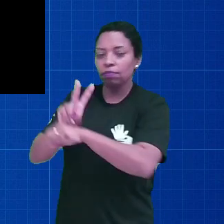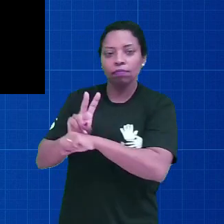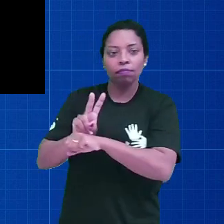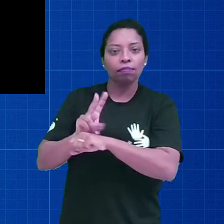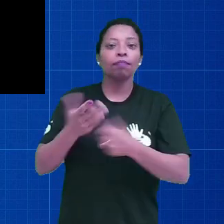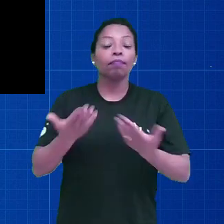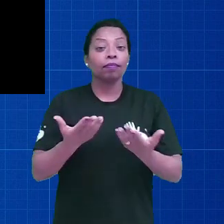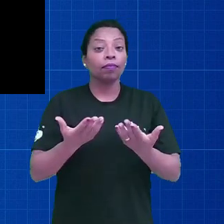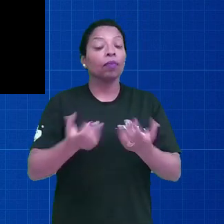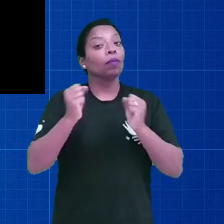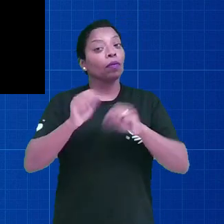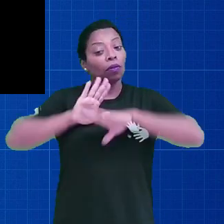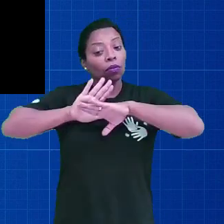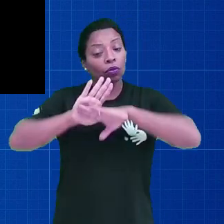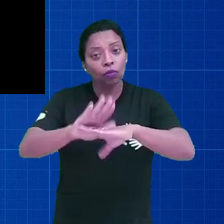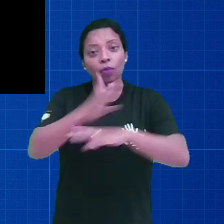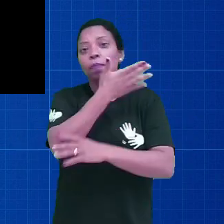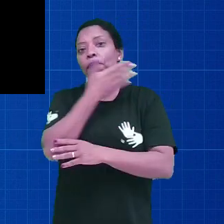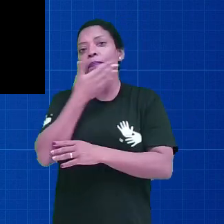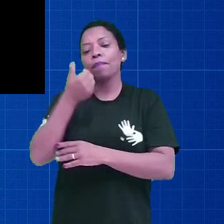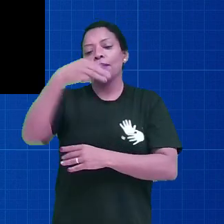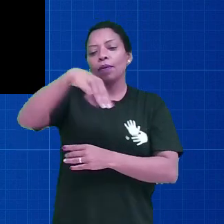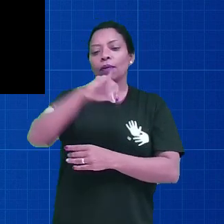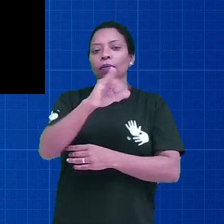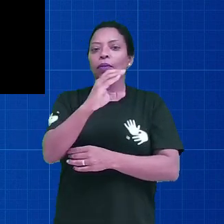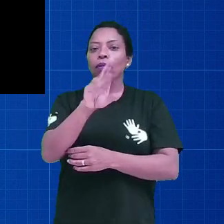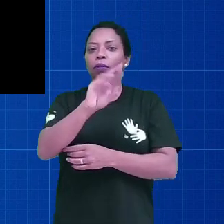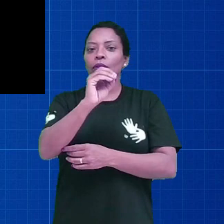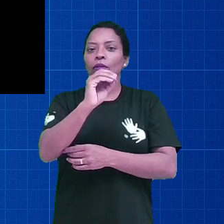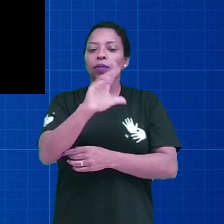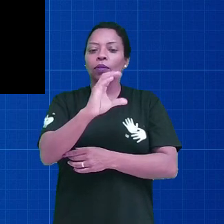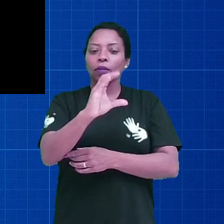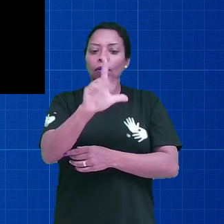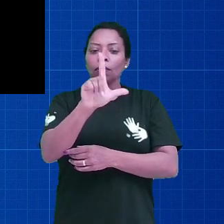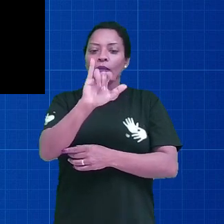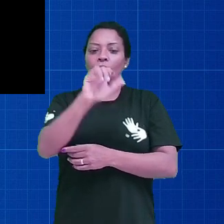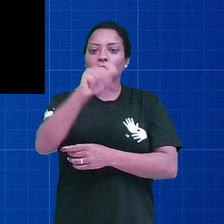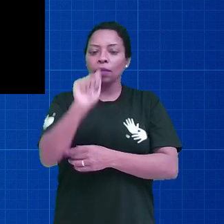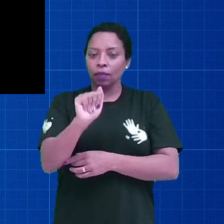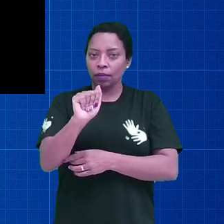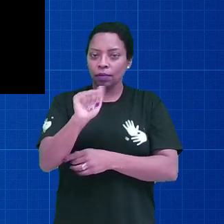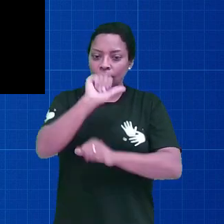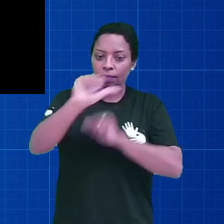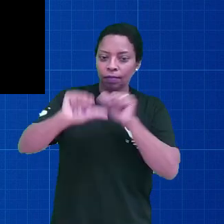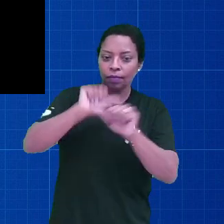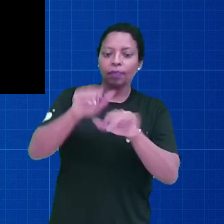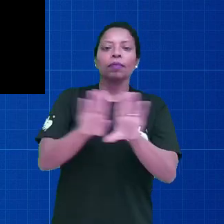que vão melhorar o microclima e podem chegar a melhorar o